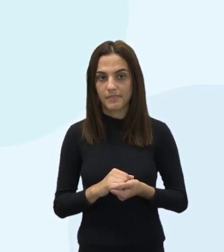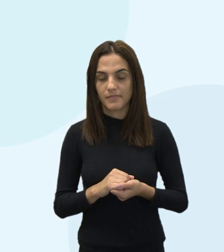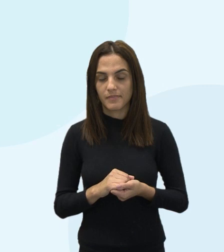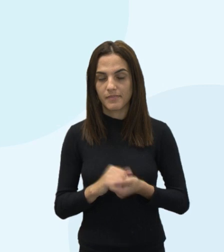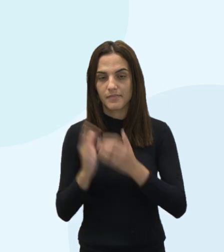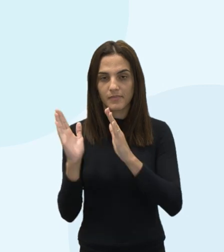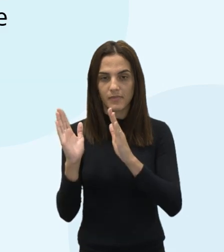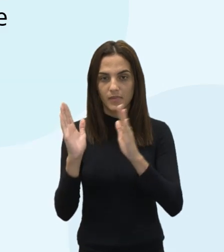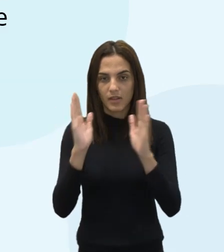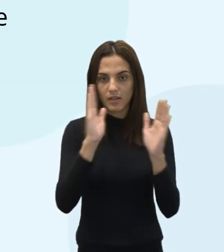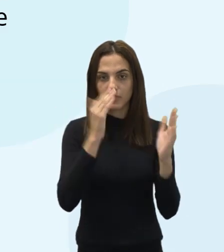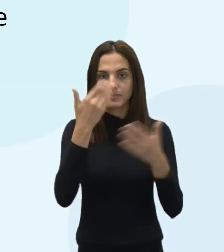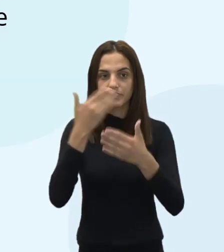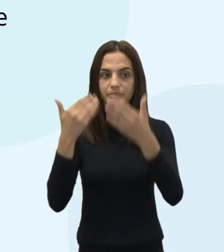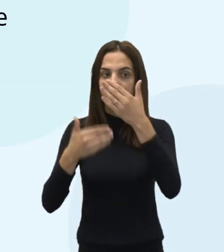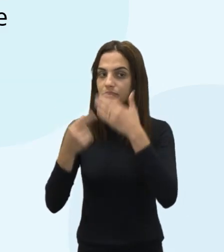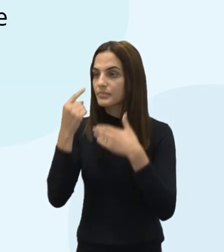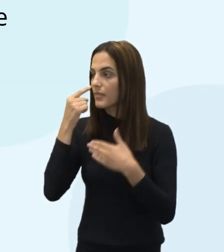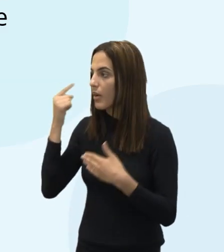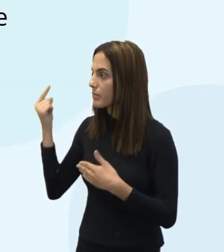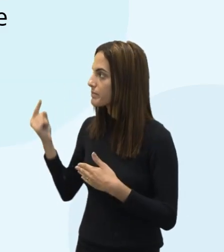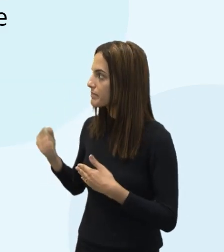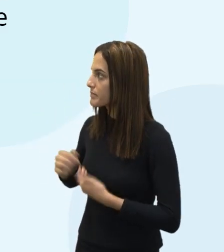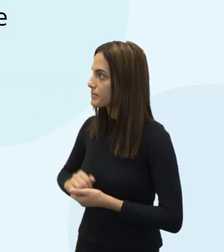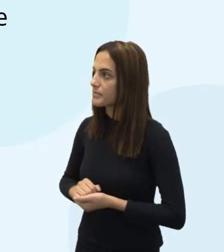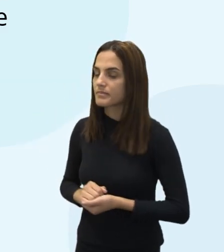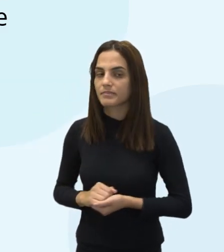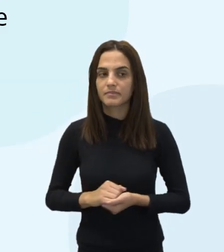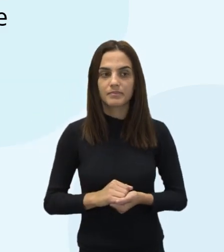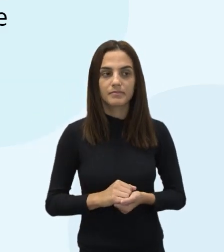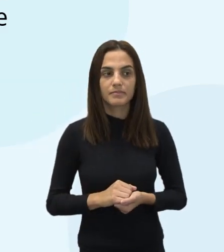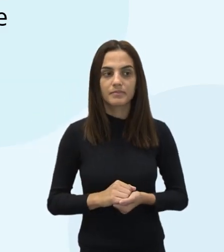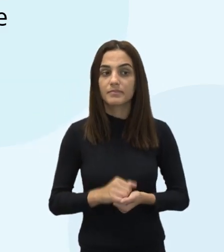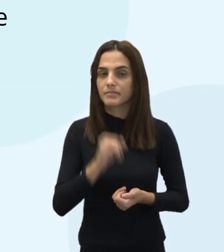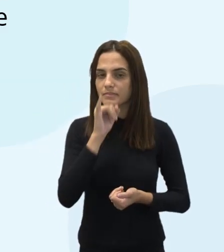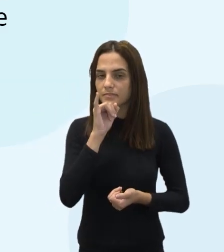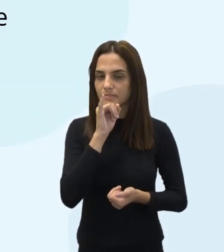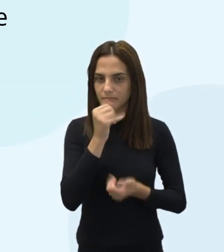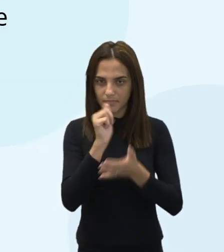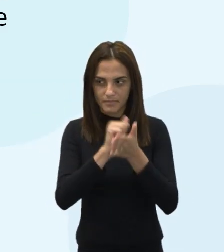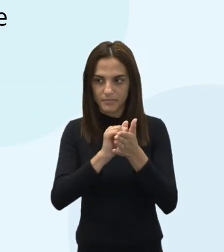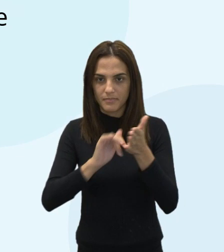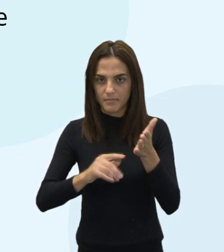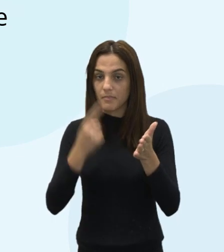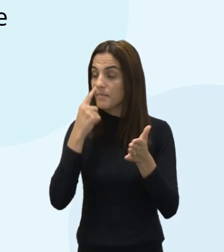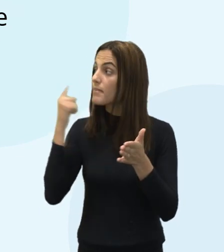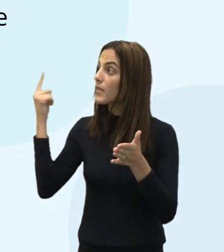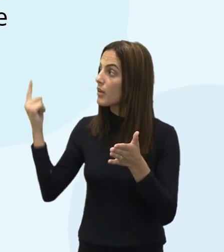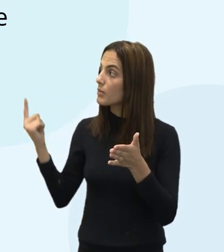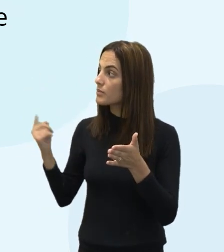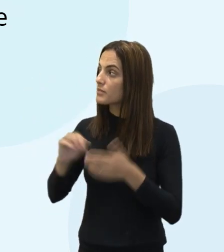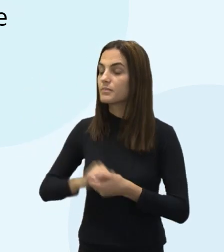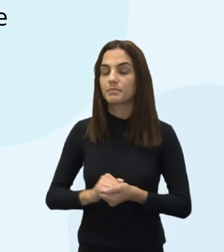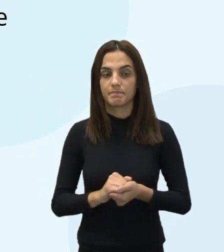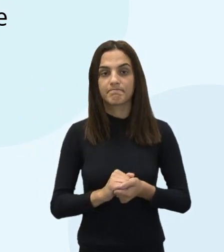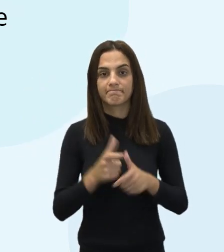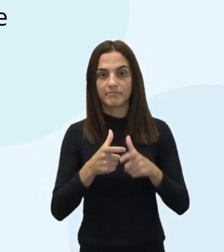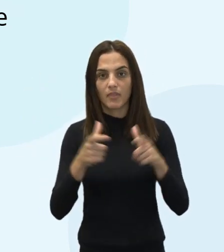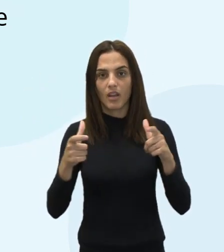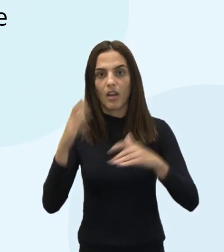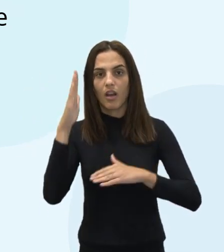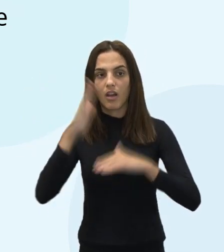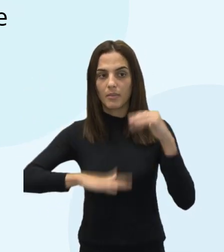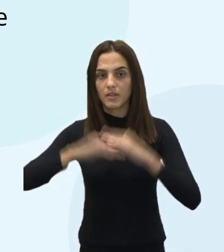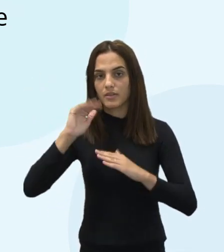passa o slide por gentileza, o exemplo aí. O exemplo dessa atividade está aí no texto. Ampliar a habilidade que já está